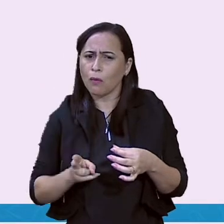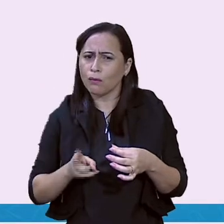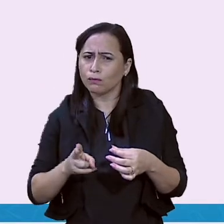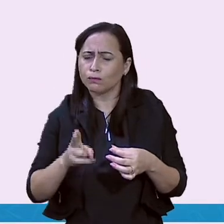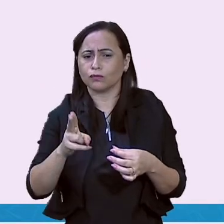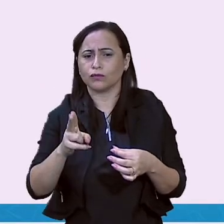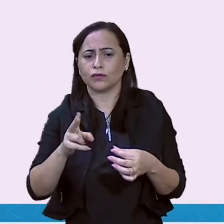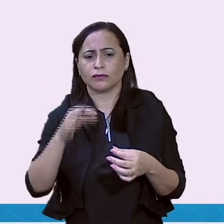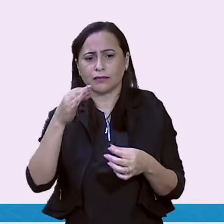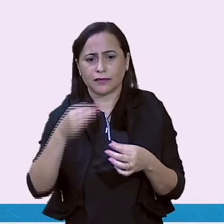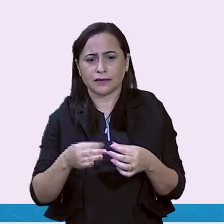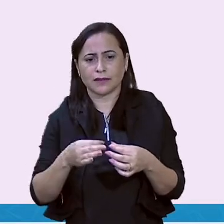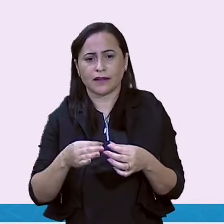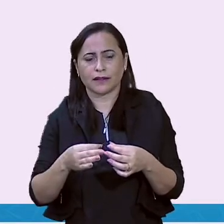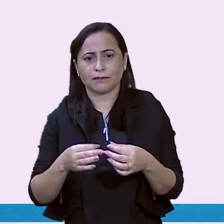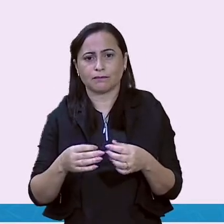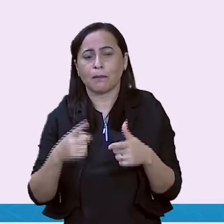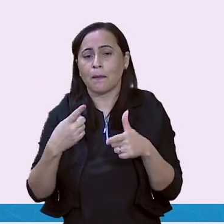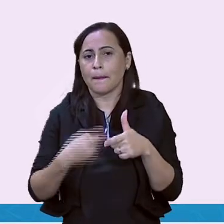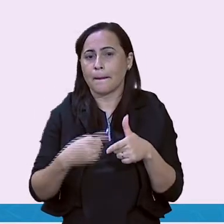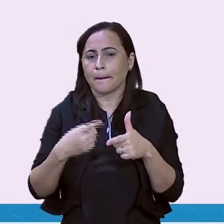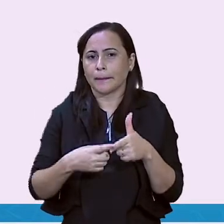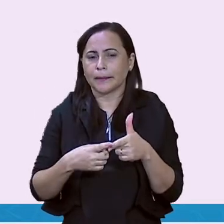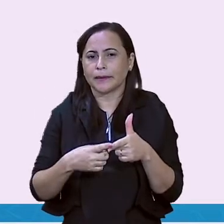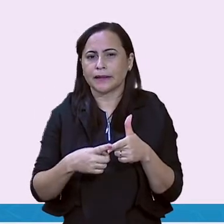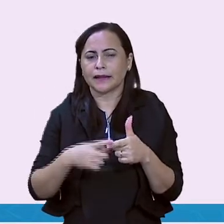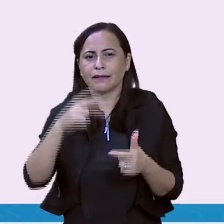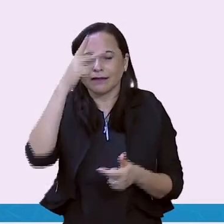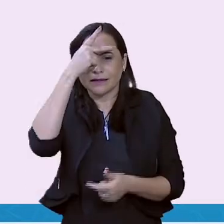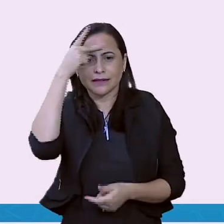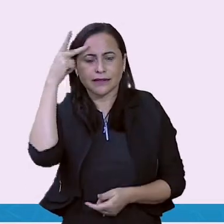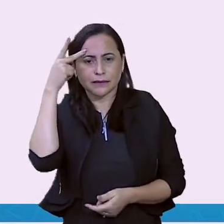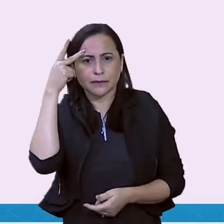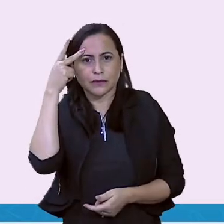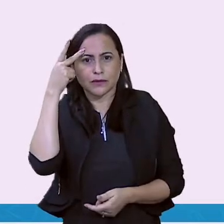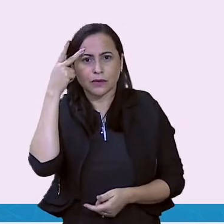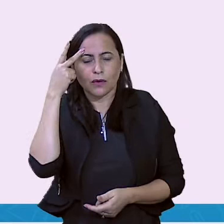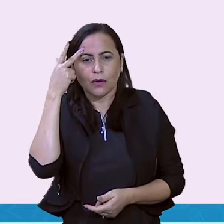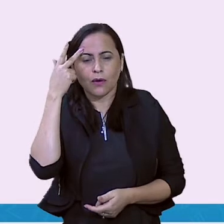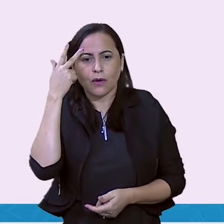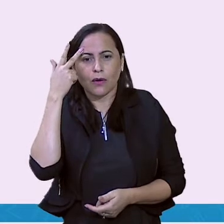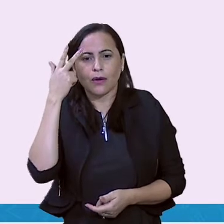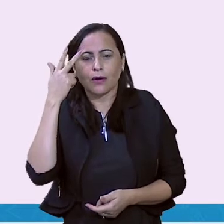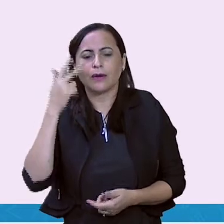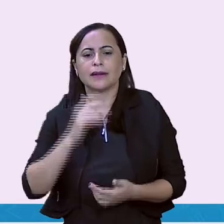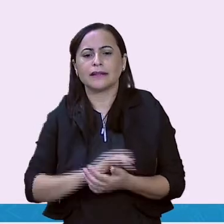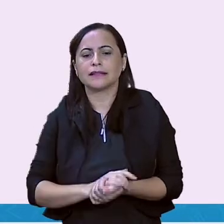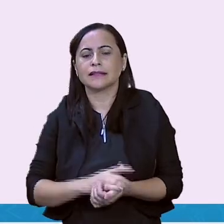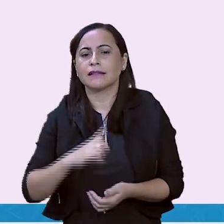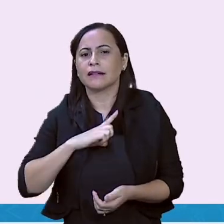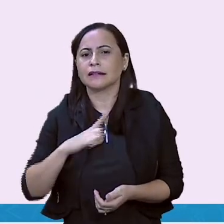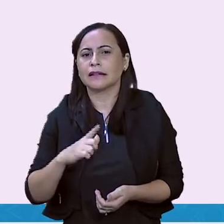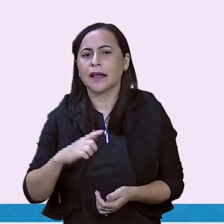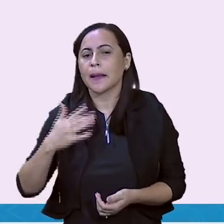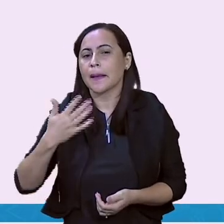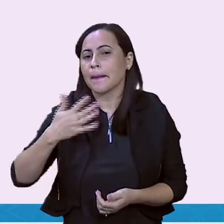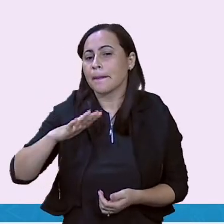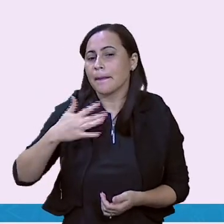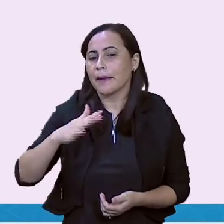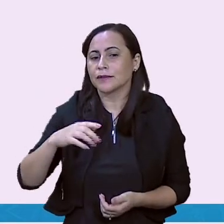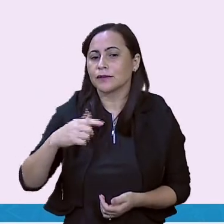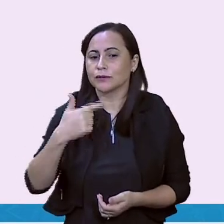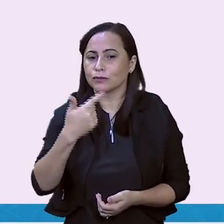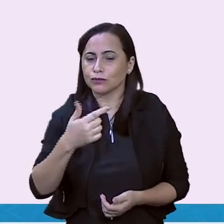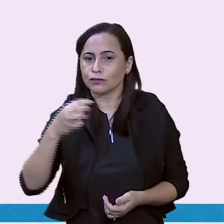isso? Porque a maioria de nós, das pessoas, tem menos de 2 metros. Professora, tem